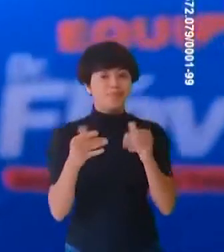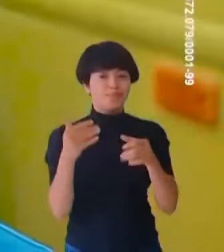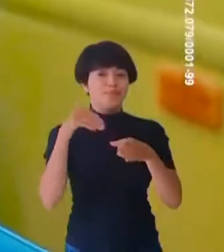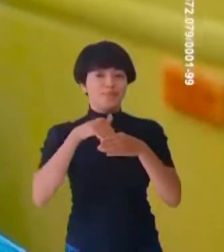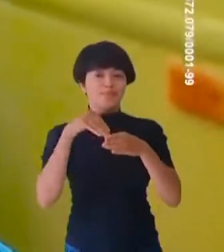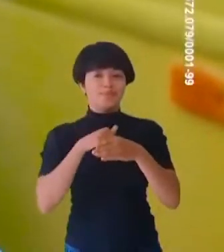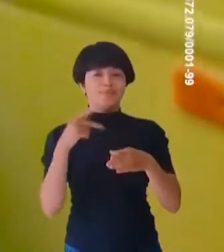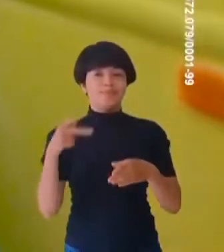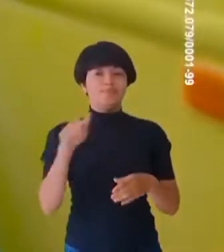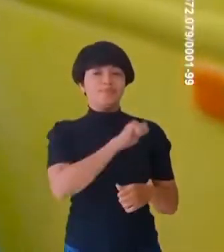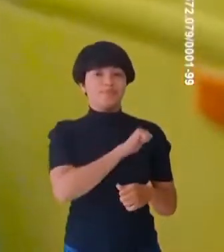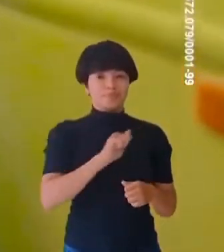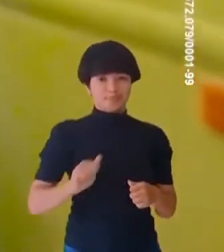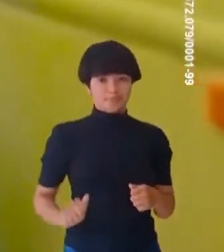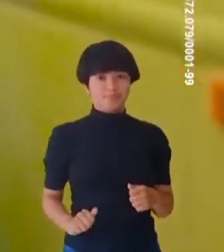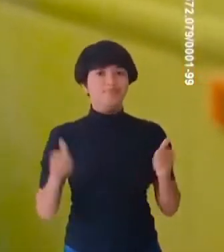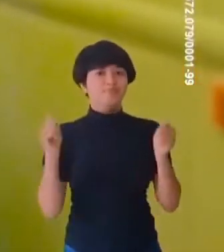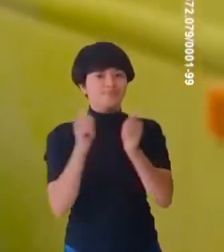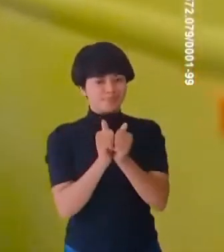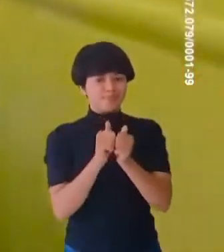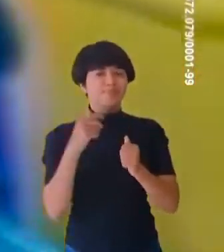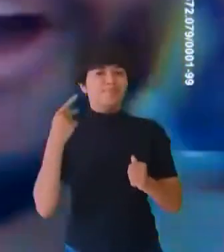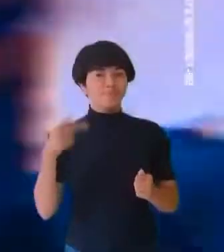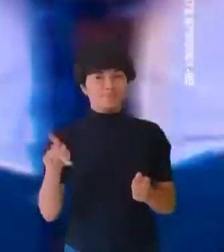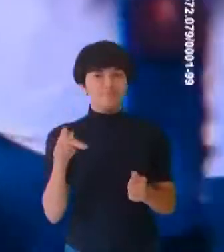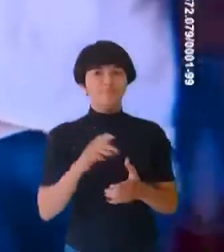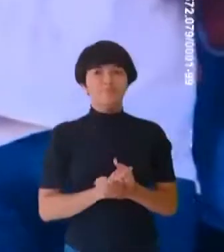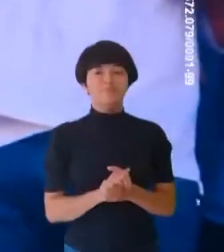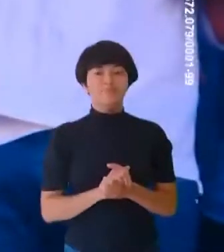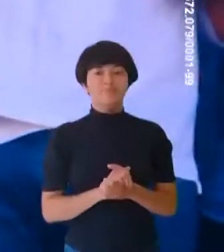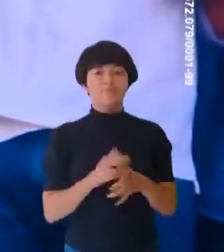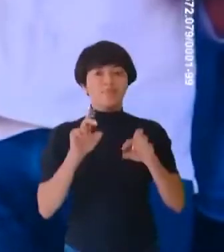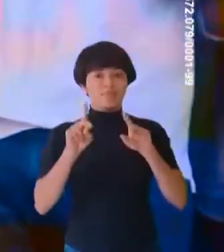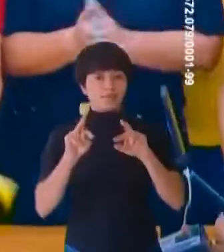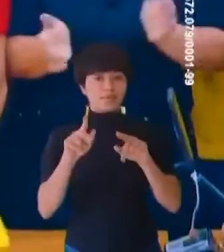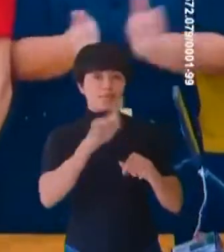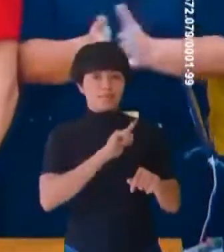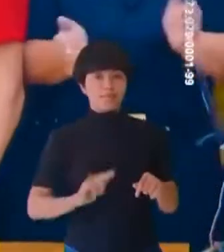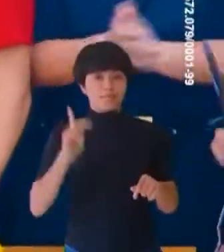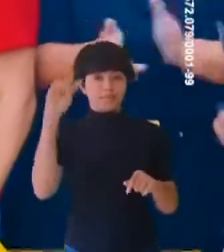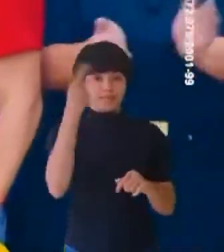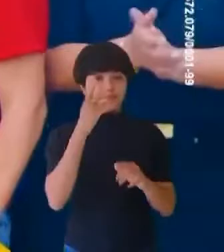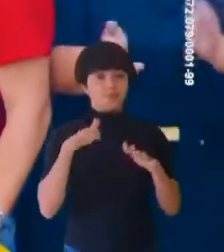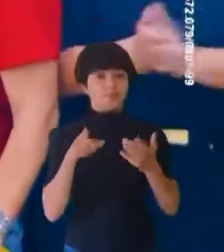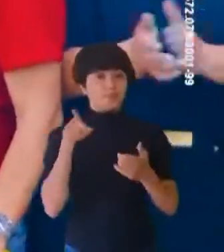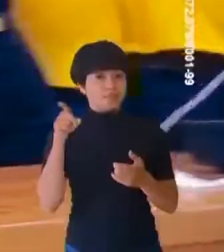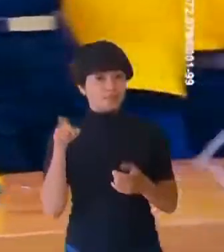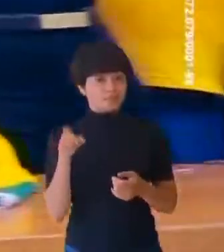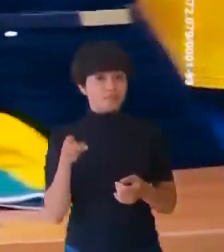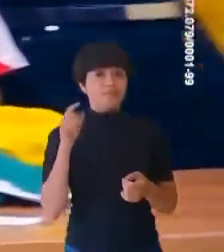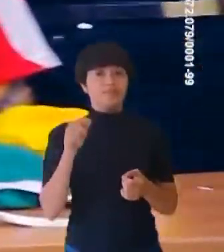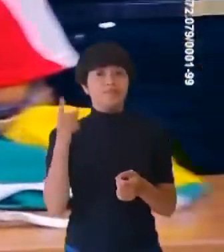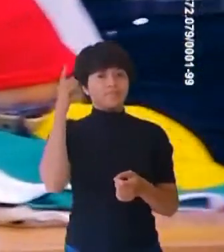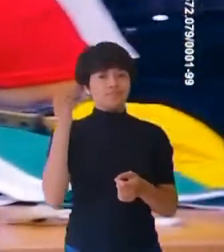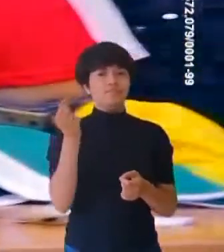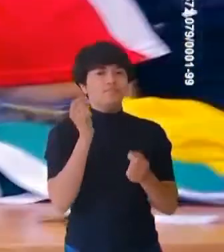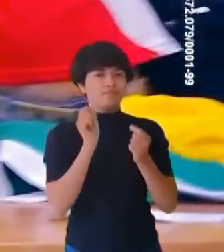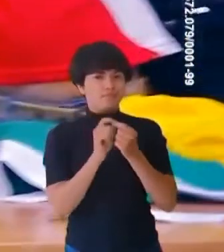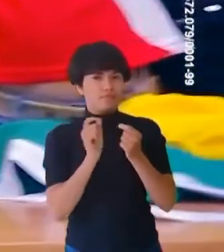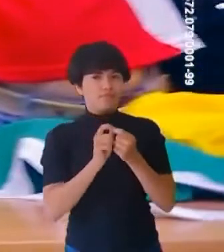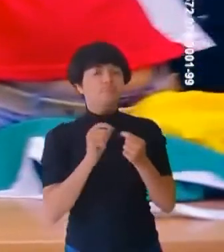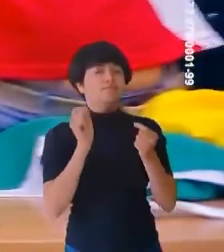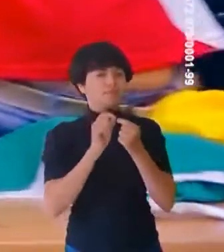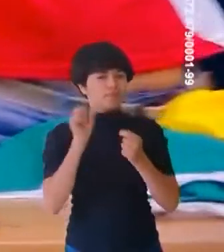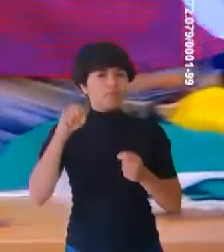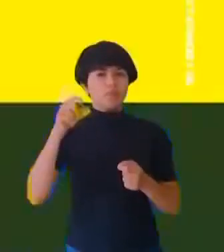vai votar no pioneiro. A Nanindeu, a Taonco, pioneiro, senador. Assim como o governador Hélder, quando o pioneiro pensa em fazer e faz, ele não